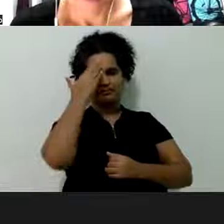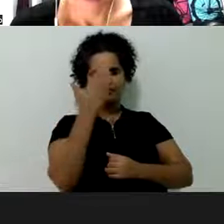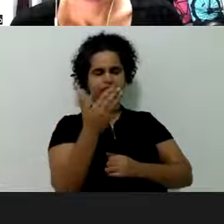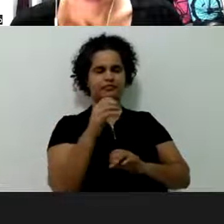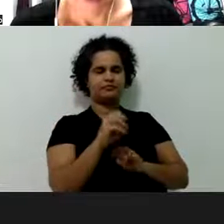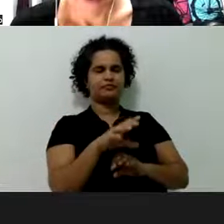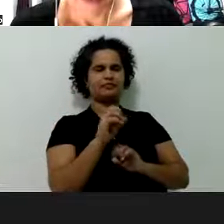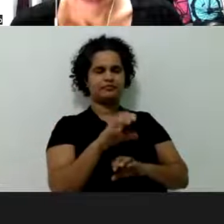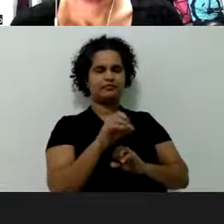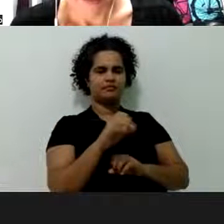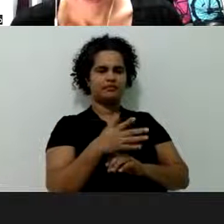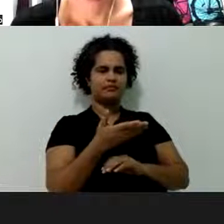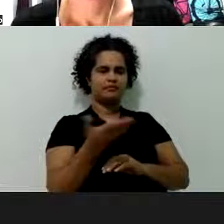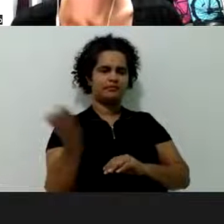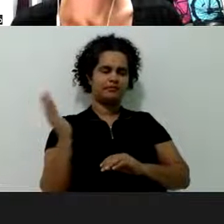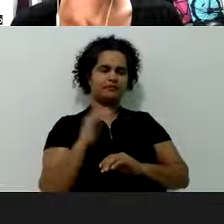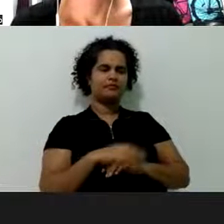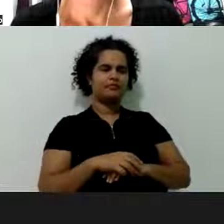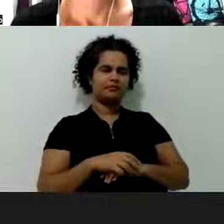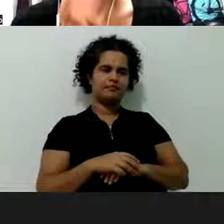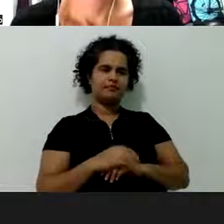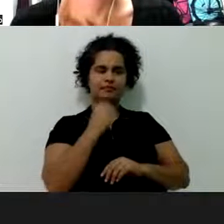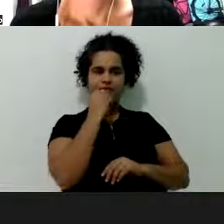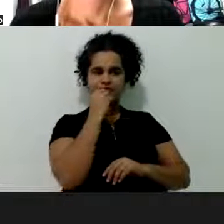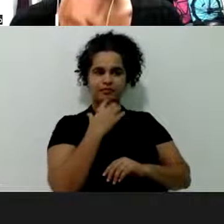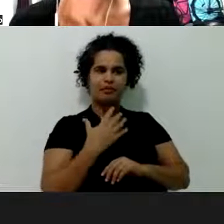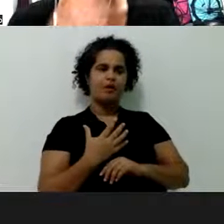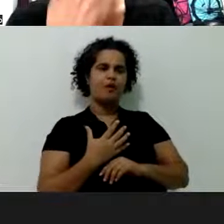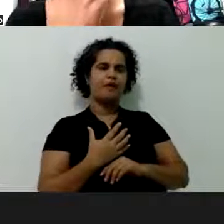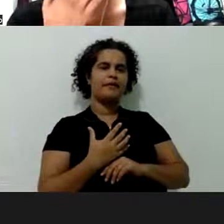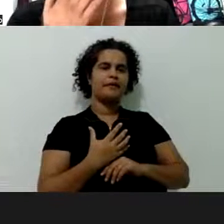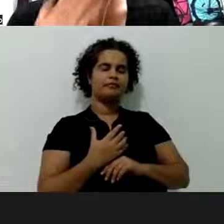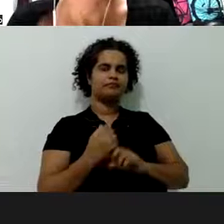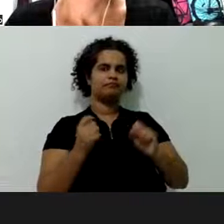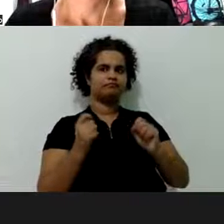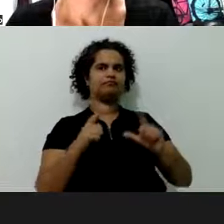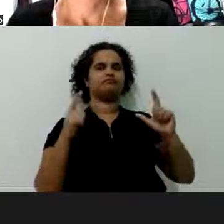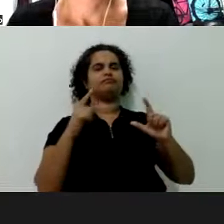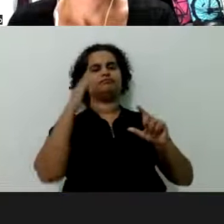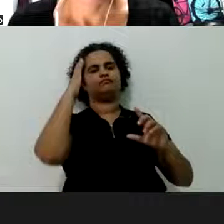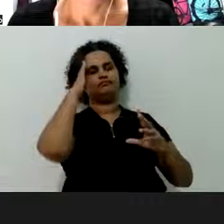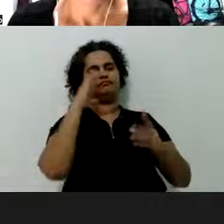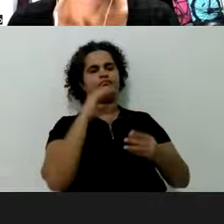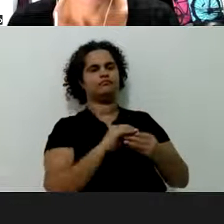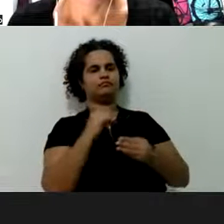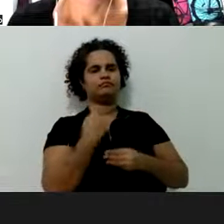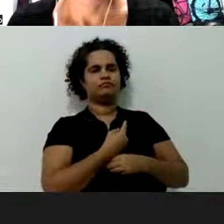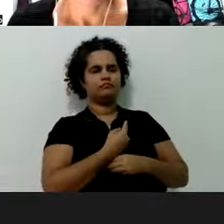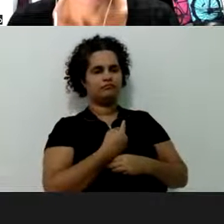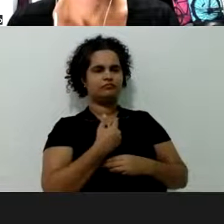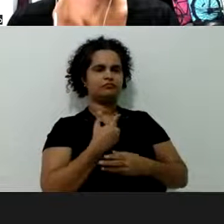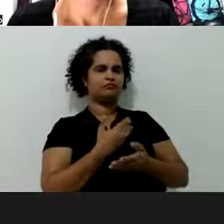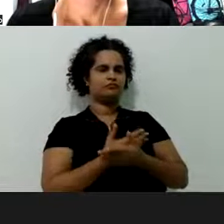né, dada. É muito bom e, tipo, abre muito mais a visão, né, da gente que ainda está meio que engatinhando